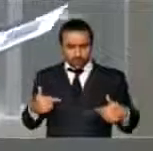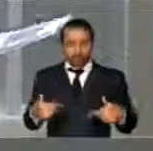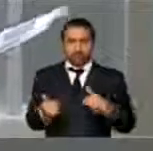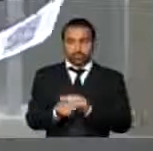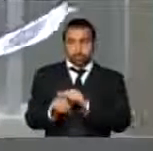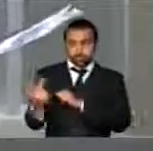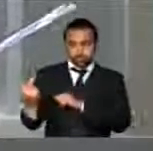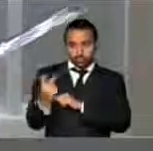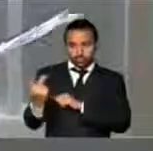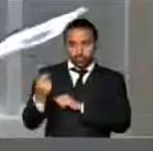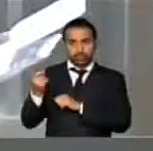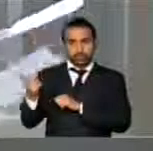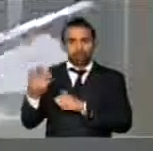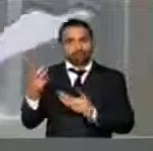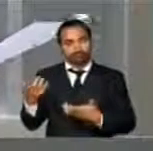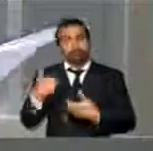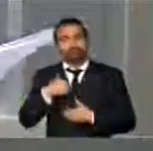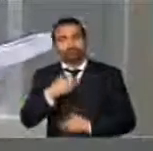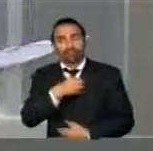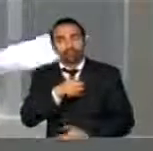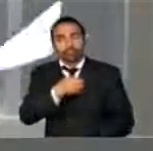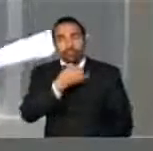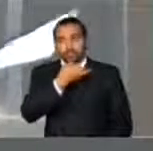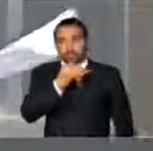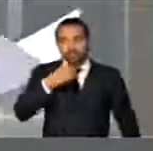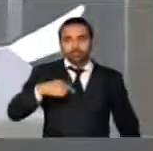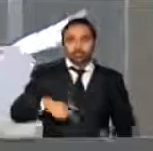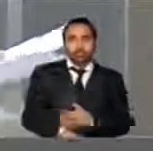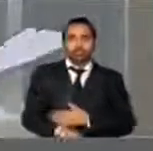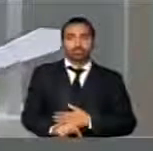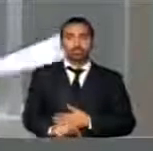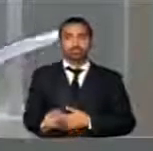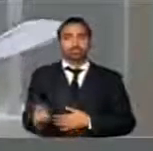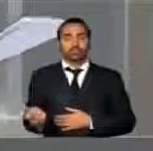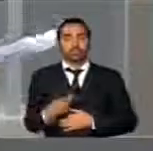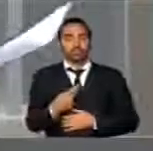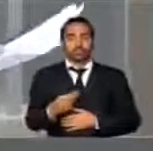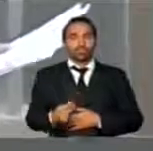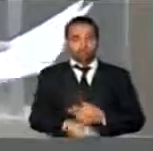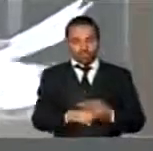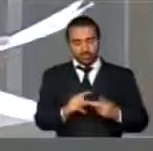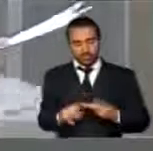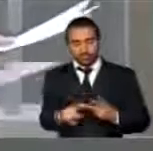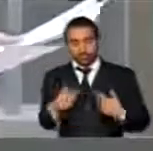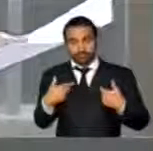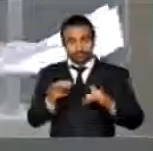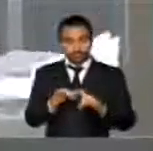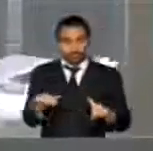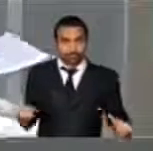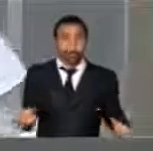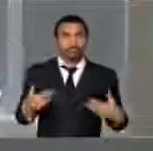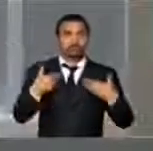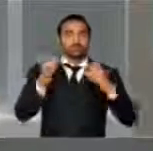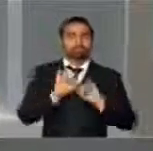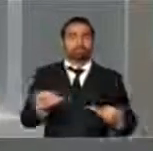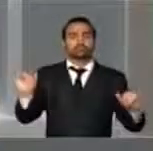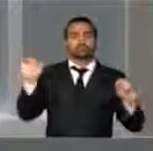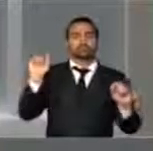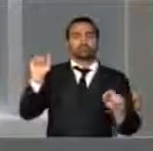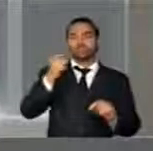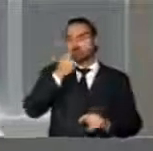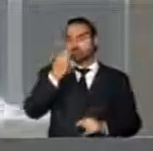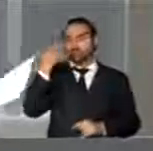Batista, e quero lamentar profundamente este episódio ocorrido. Segundo registro, eu queria registrar que no